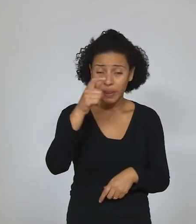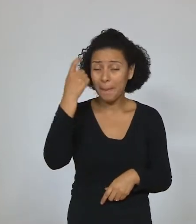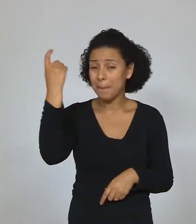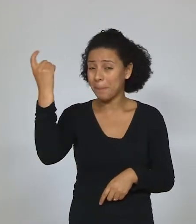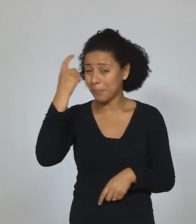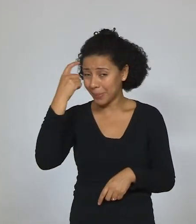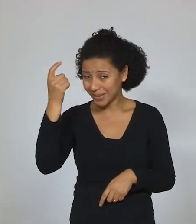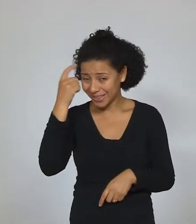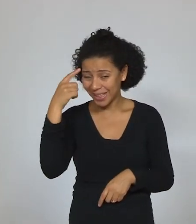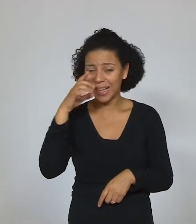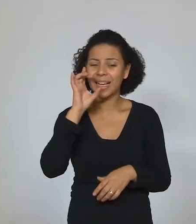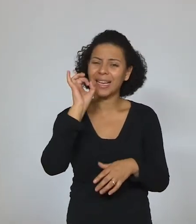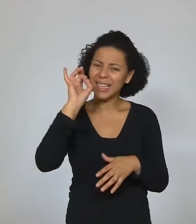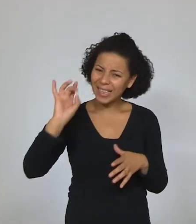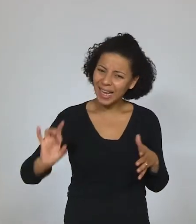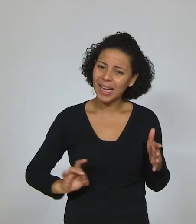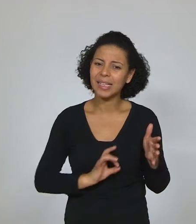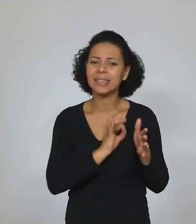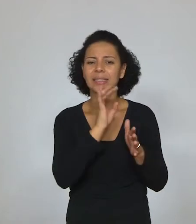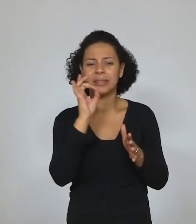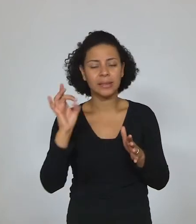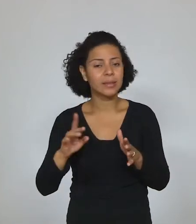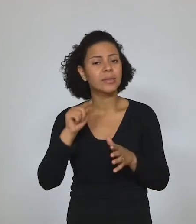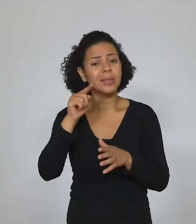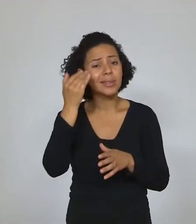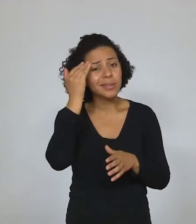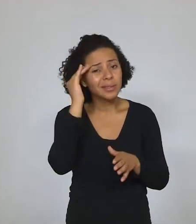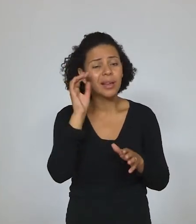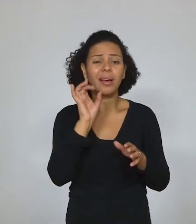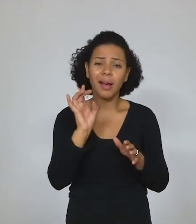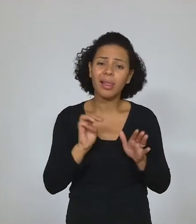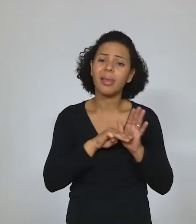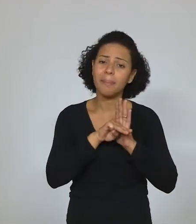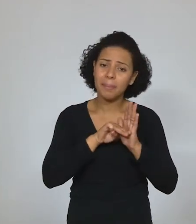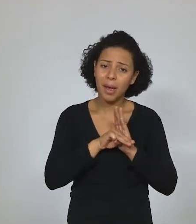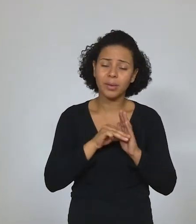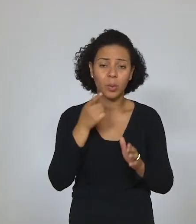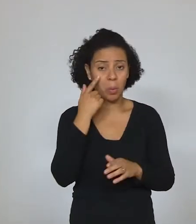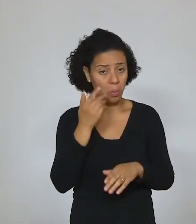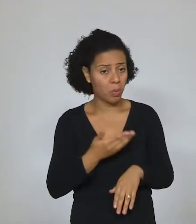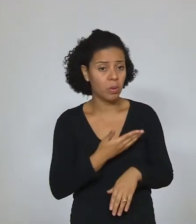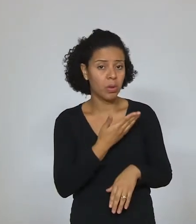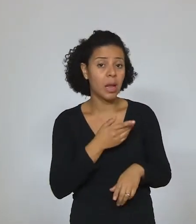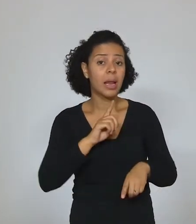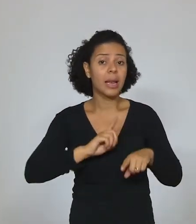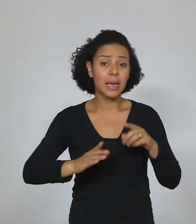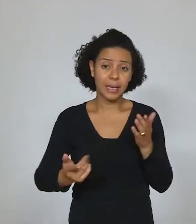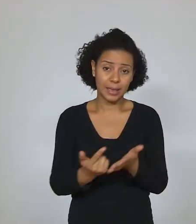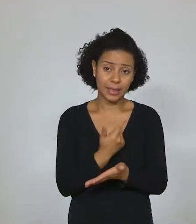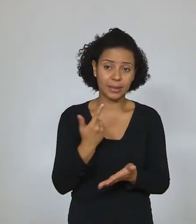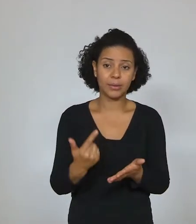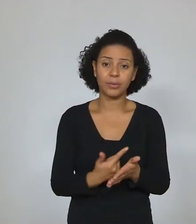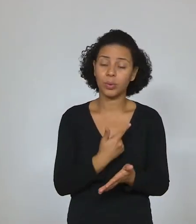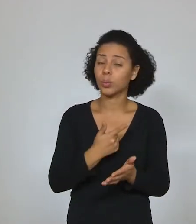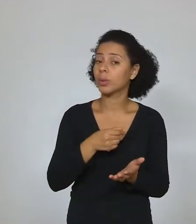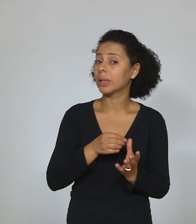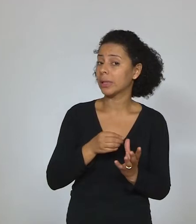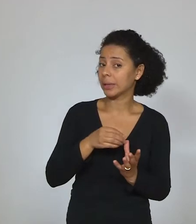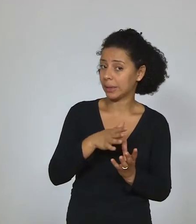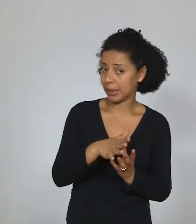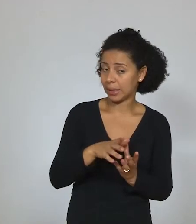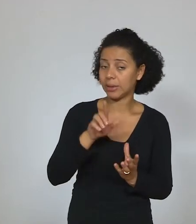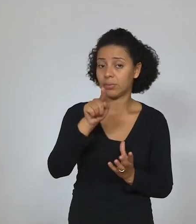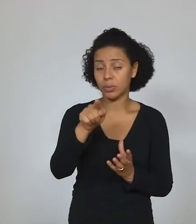para tentar compreender cada um dos métodos abordados no trilha de aprendizagem através de uma leitura